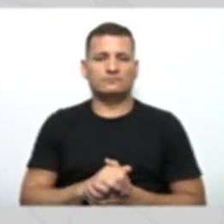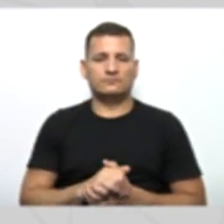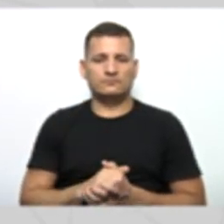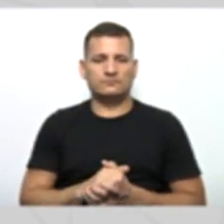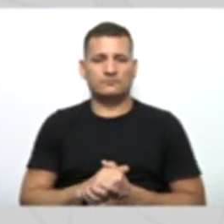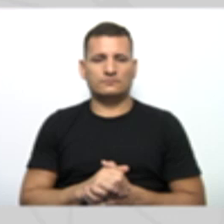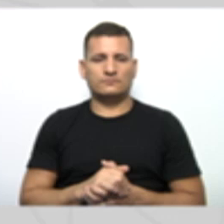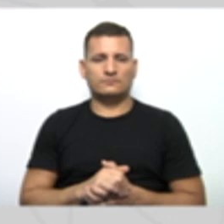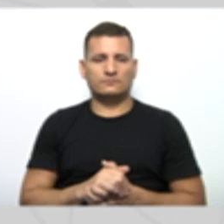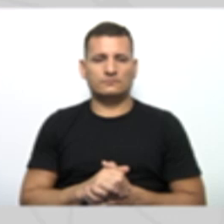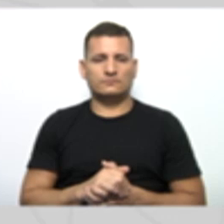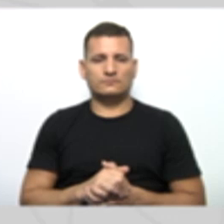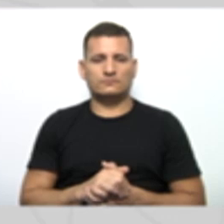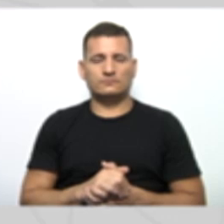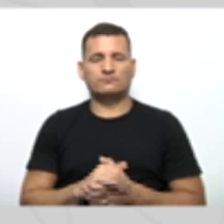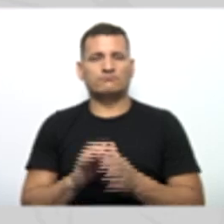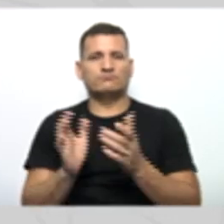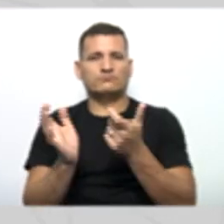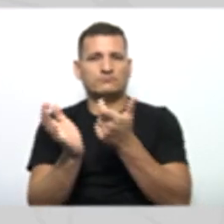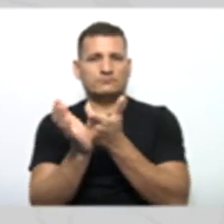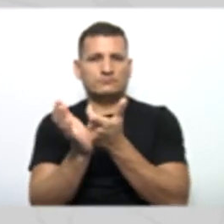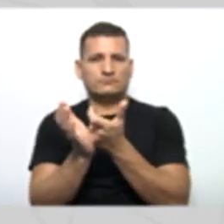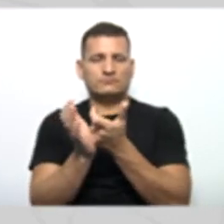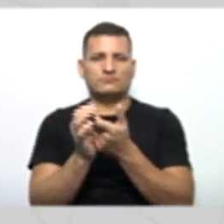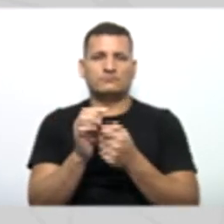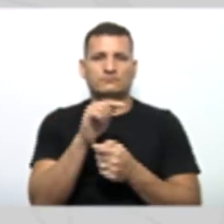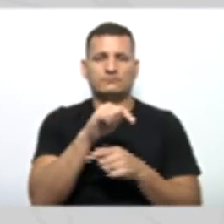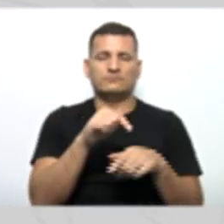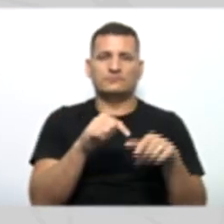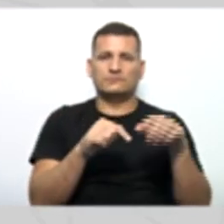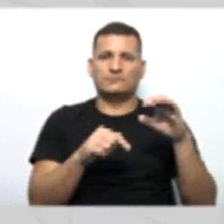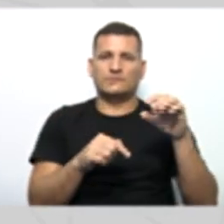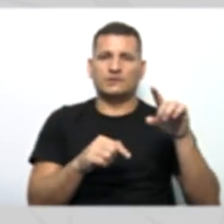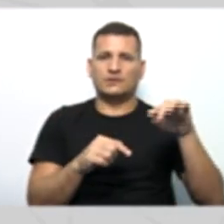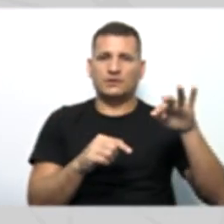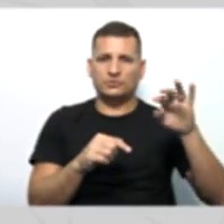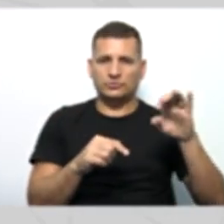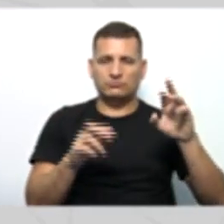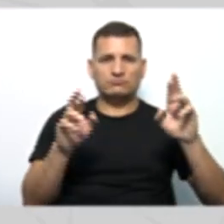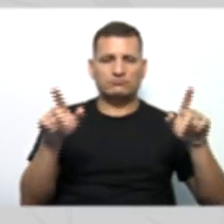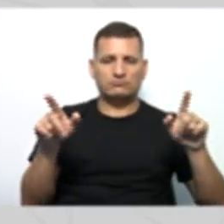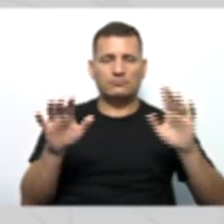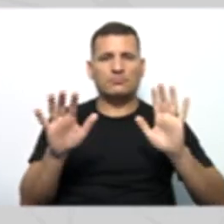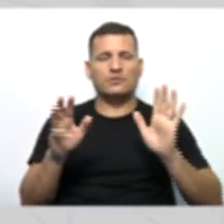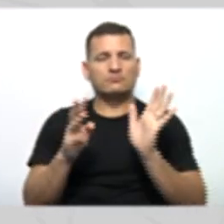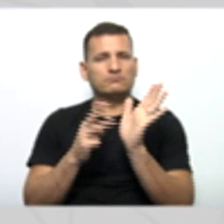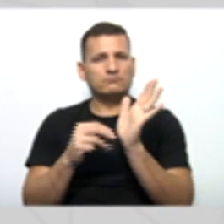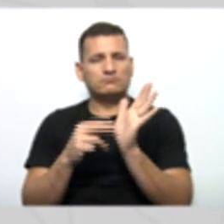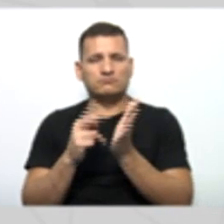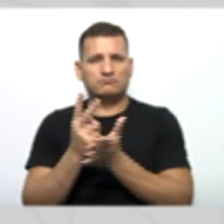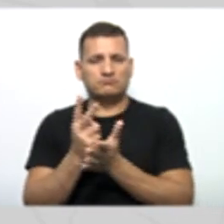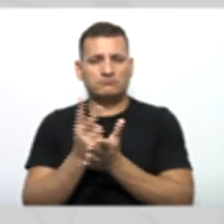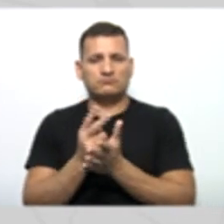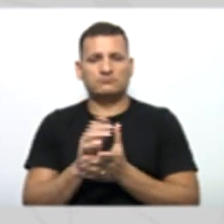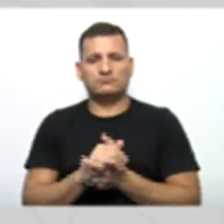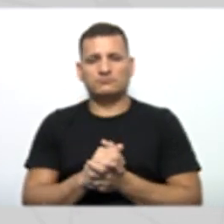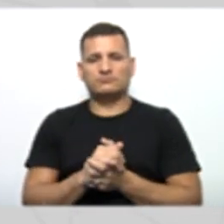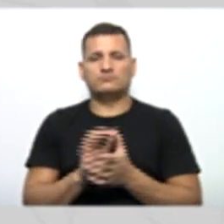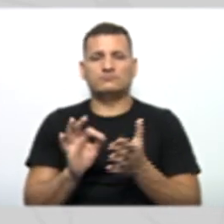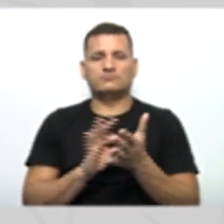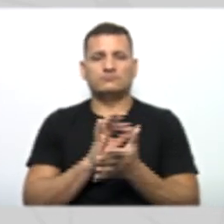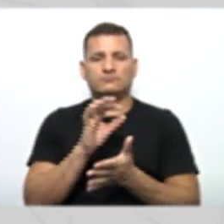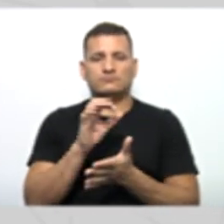mas são classes diferentes. Agora os métodos, ó. Os métodos são o mesmo, ó. Cadastrar,